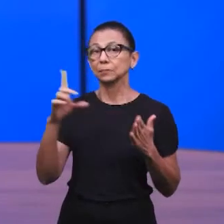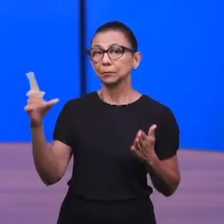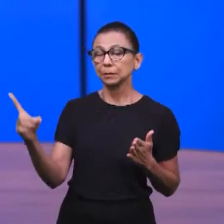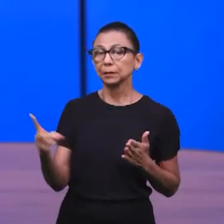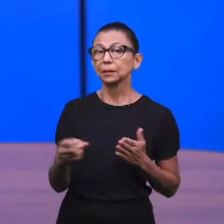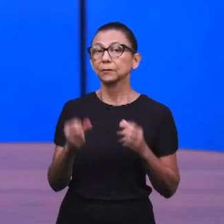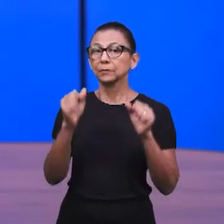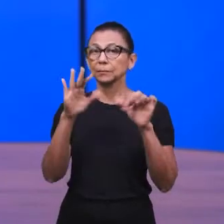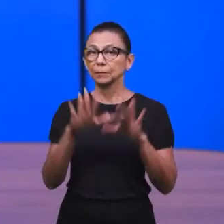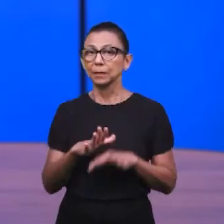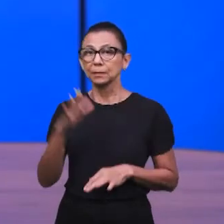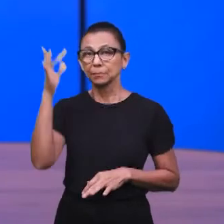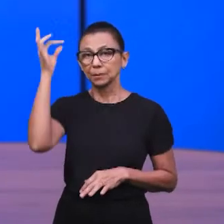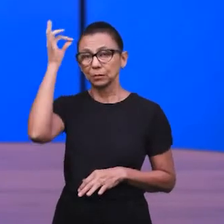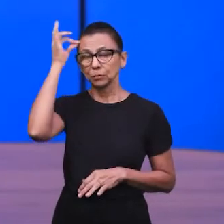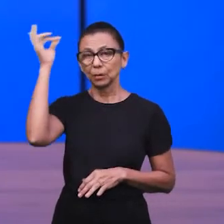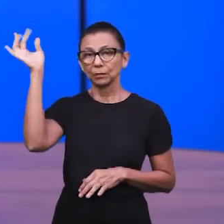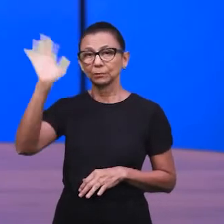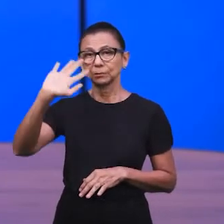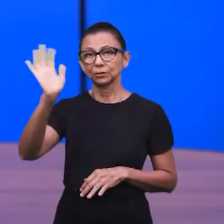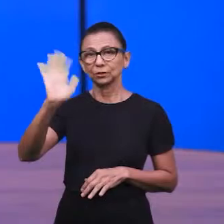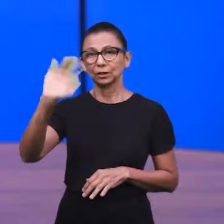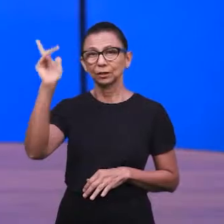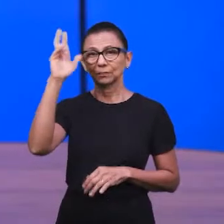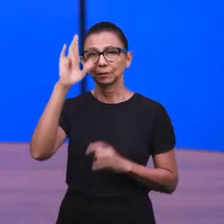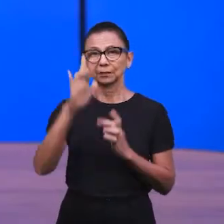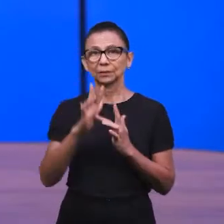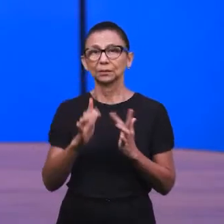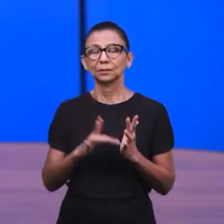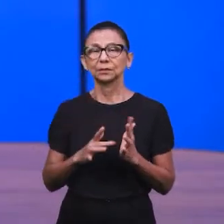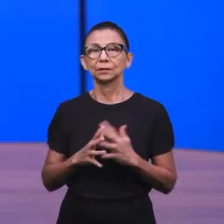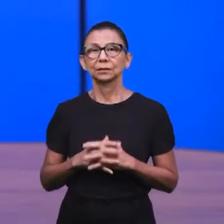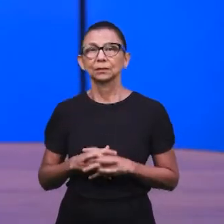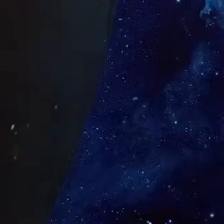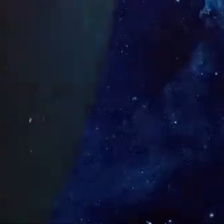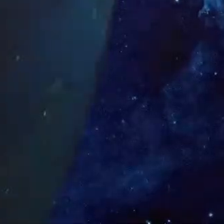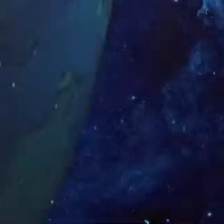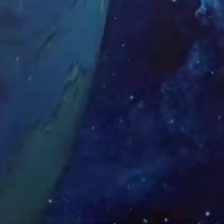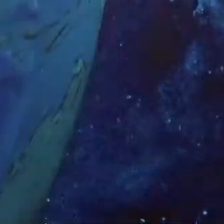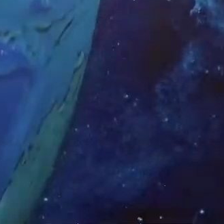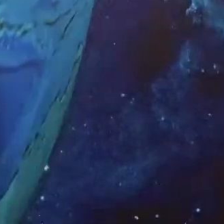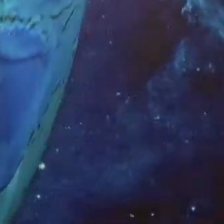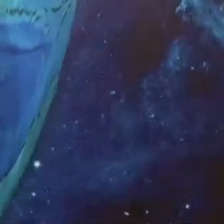de edificação espiritual. Amém? Até lá, então, a paz do Senhor Jesus.